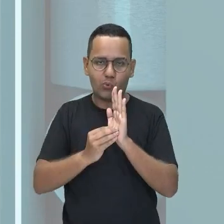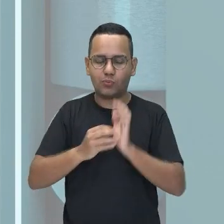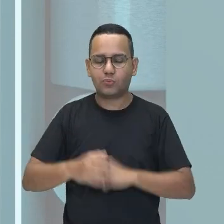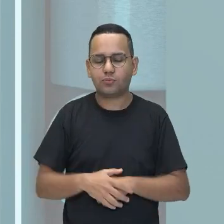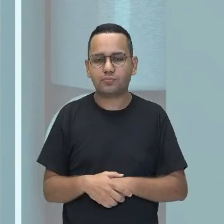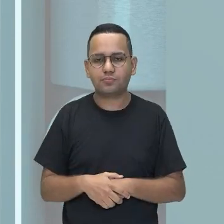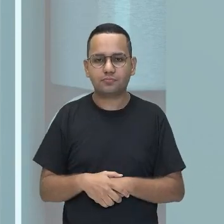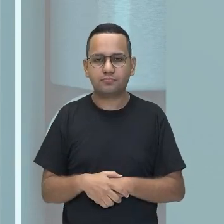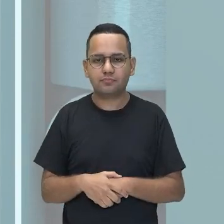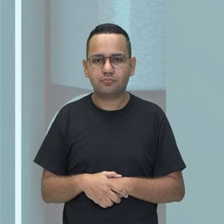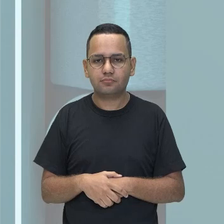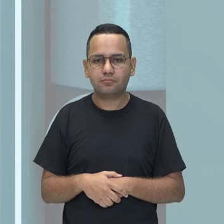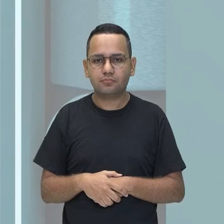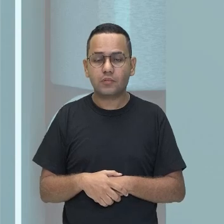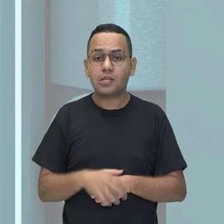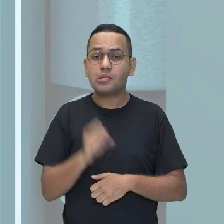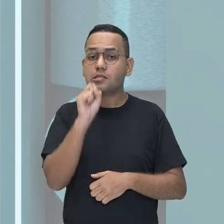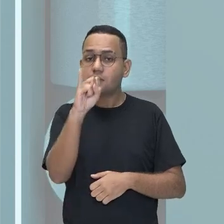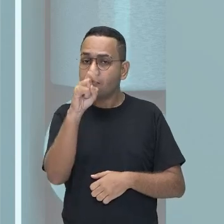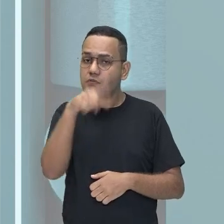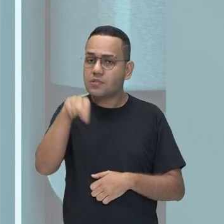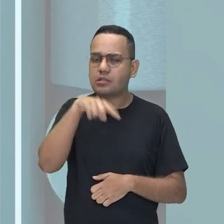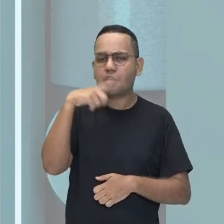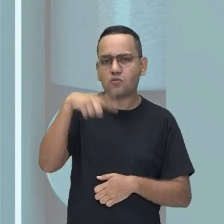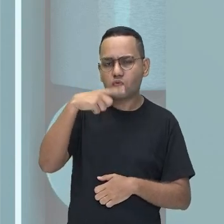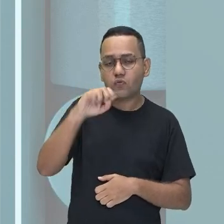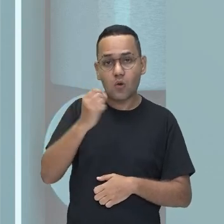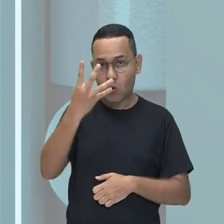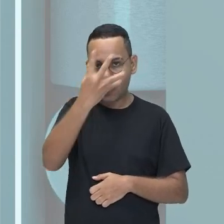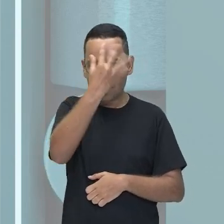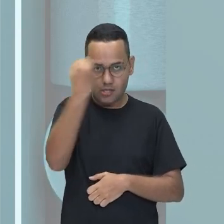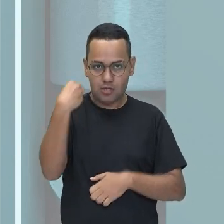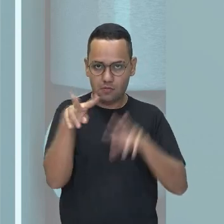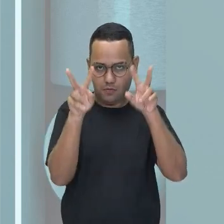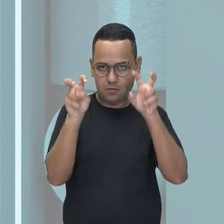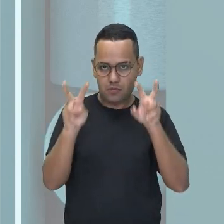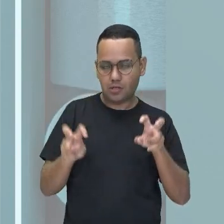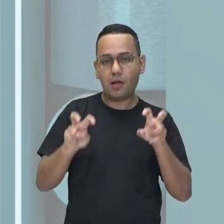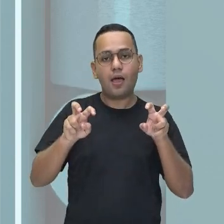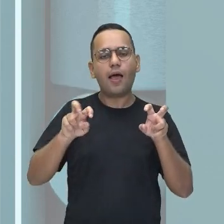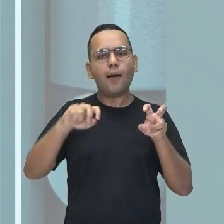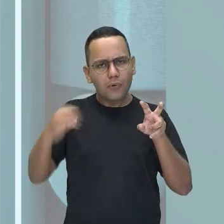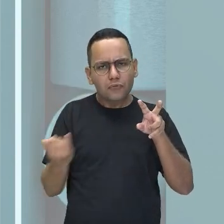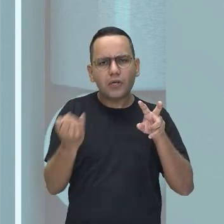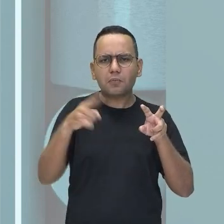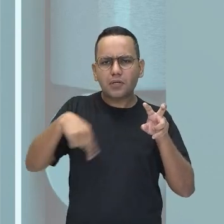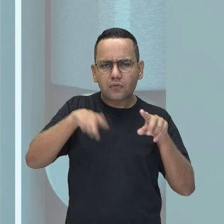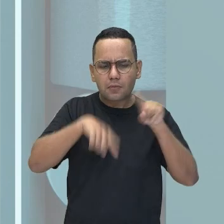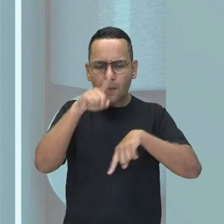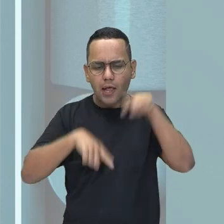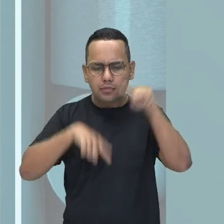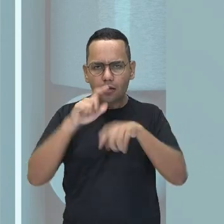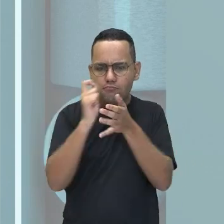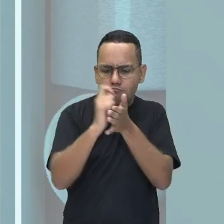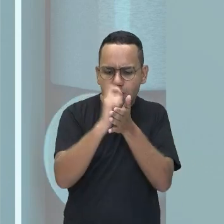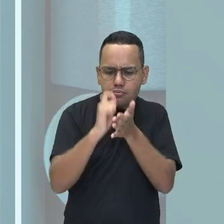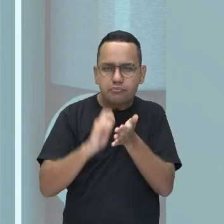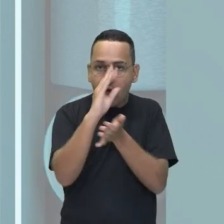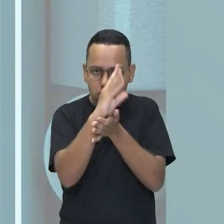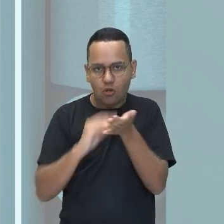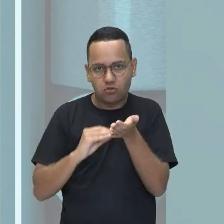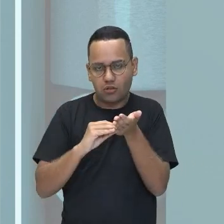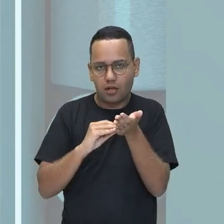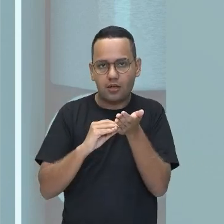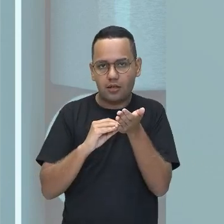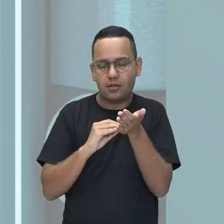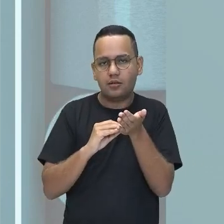unidade, né? Se porventura você esqueceu alguma coisa, aproveita essa oportunidade para relembrar e, claro, colocar em prática